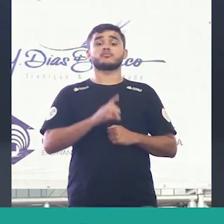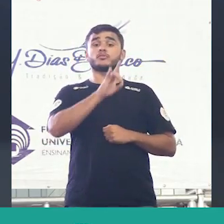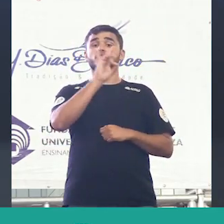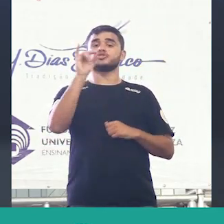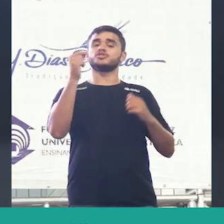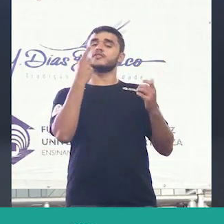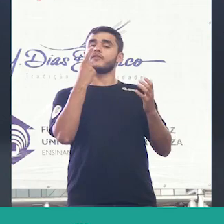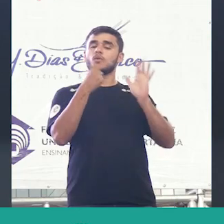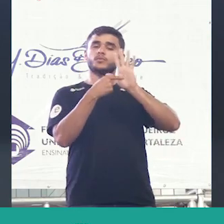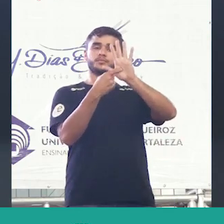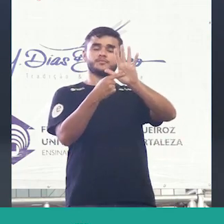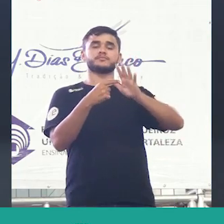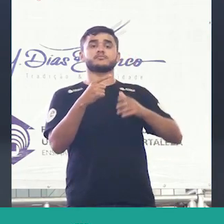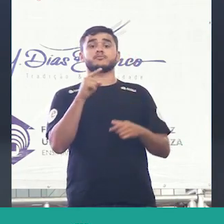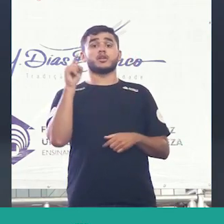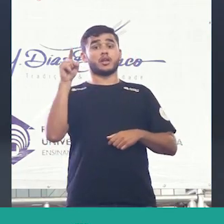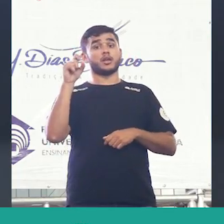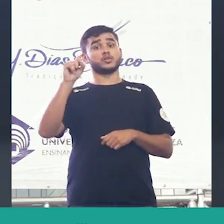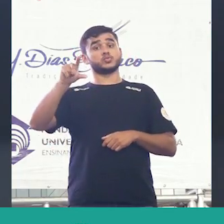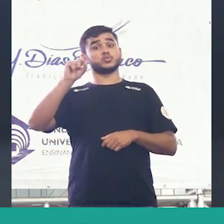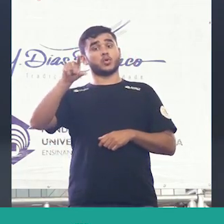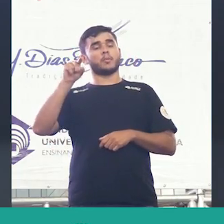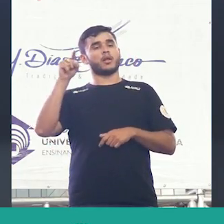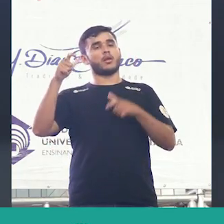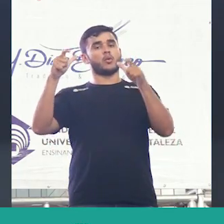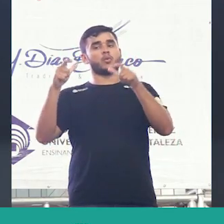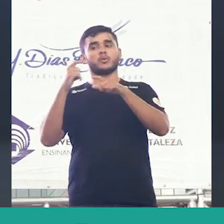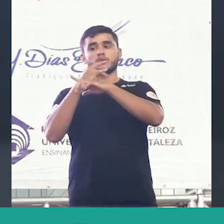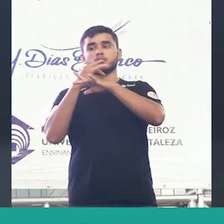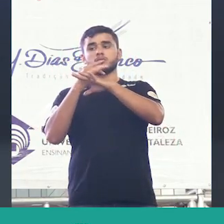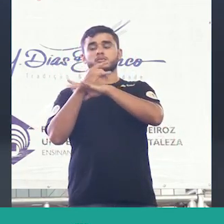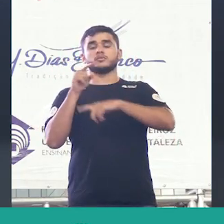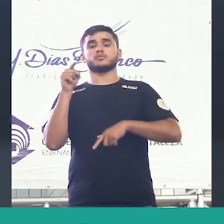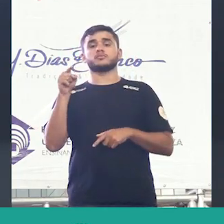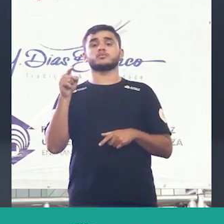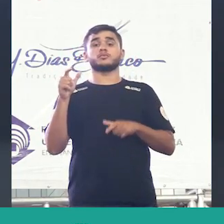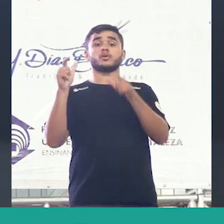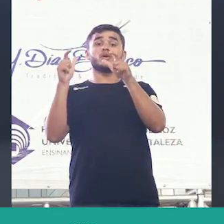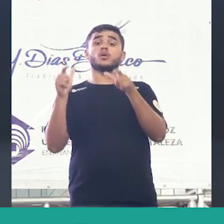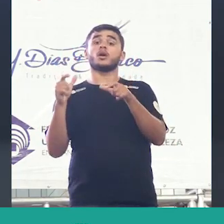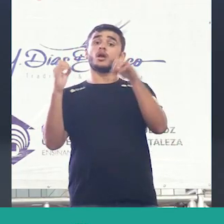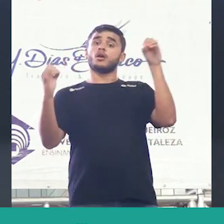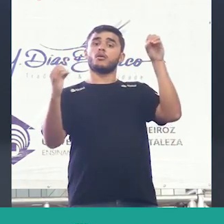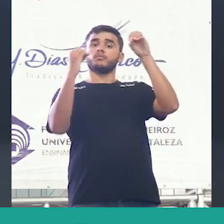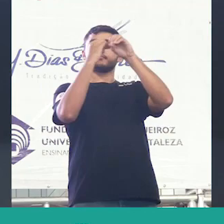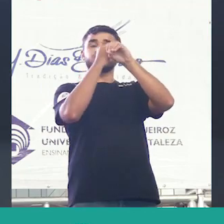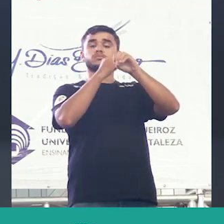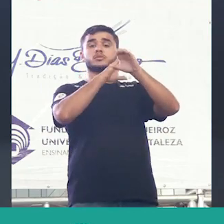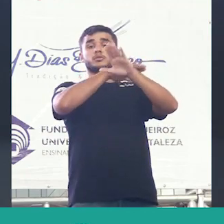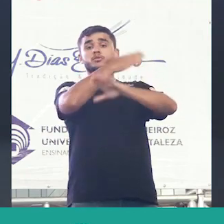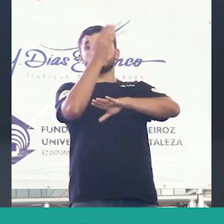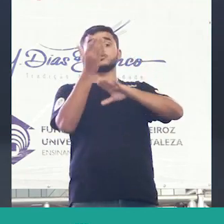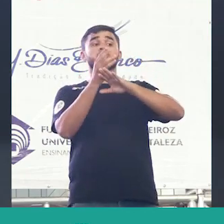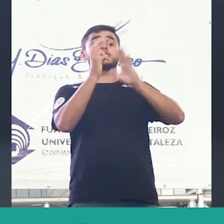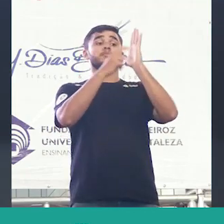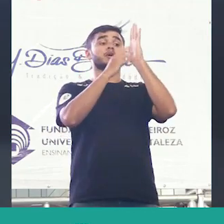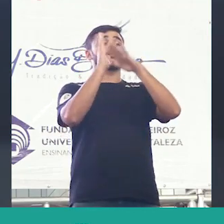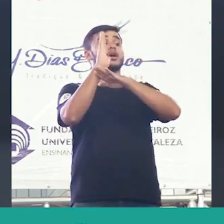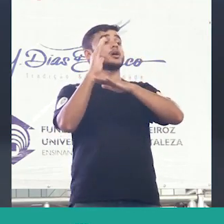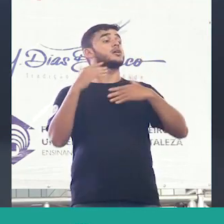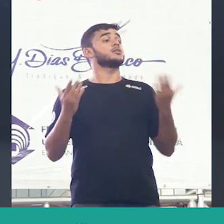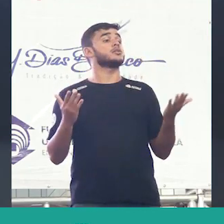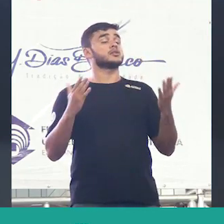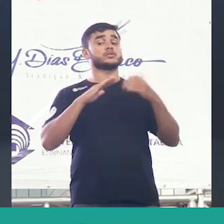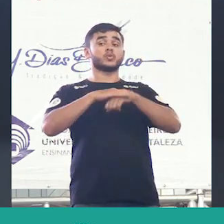data mencionada, a população sobralense, todo mundo, eclipse solar, foi de dia ou foi de